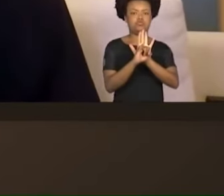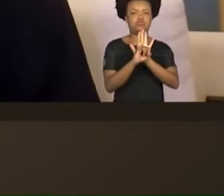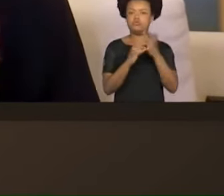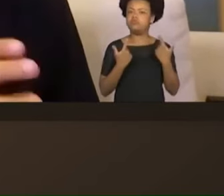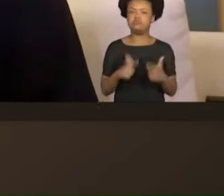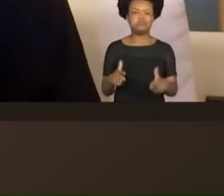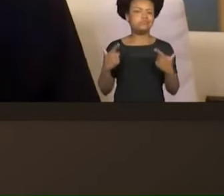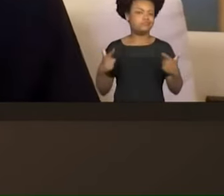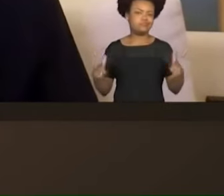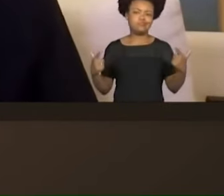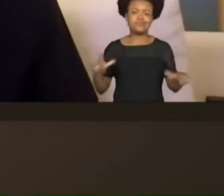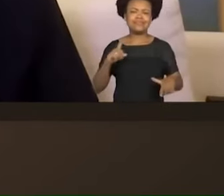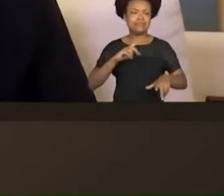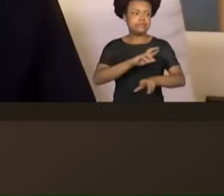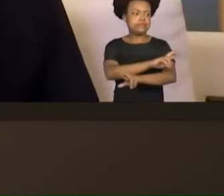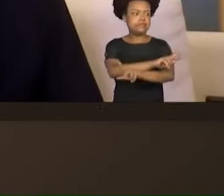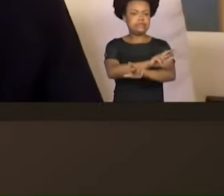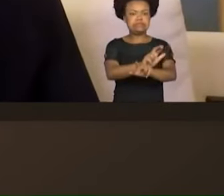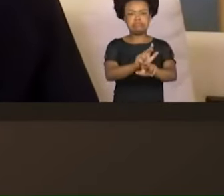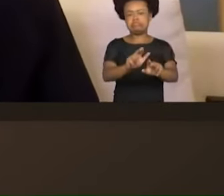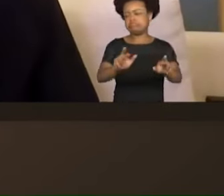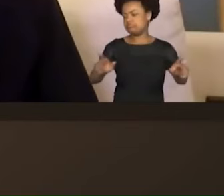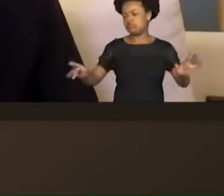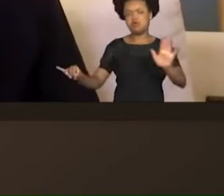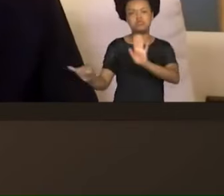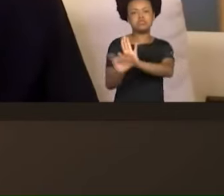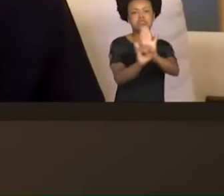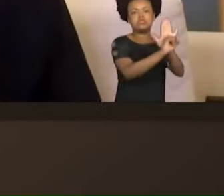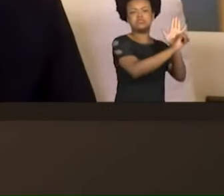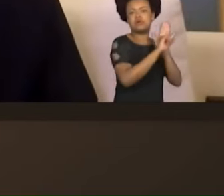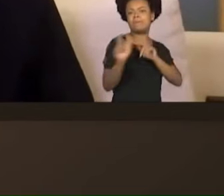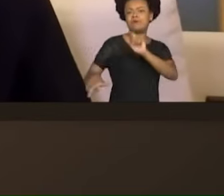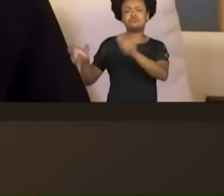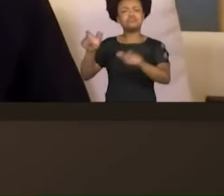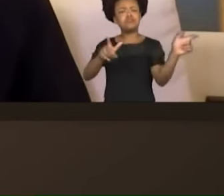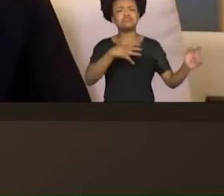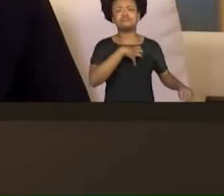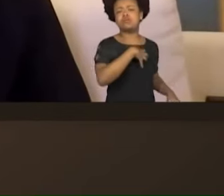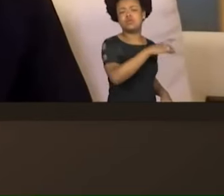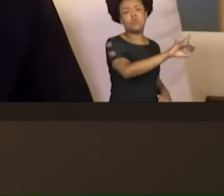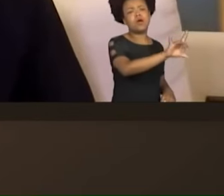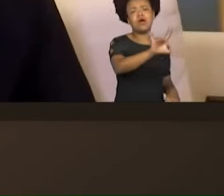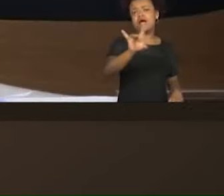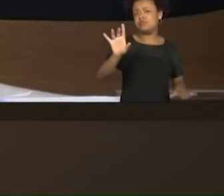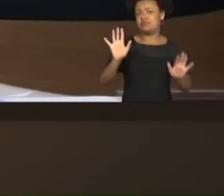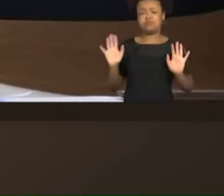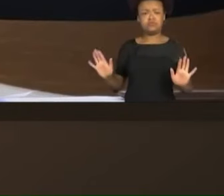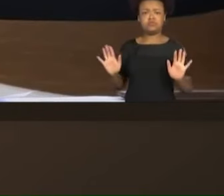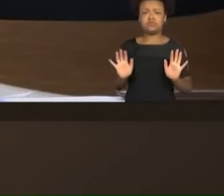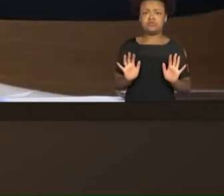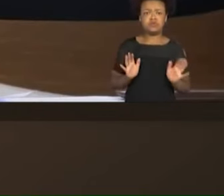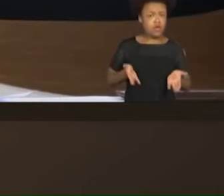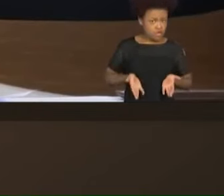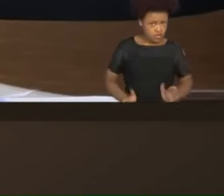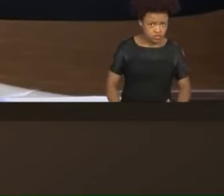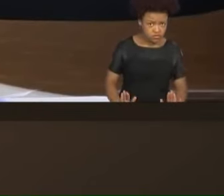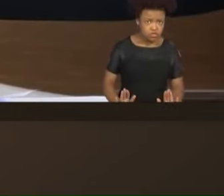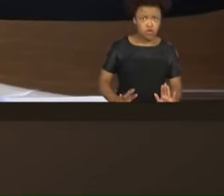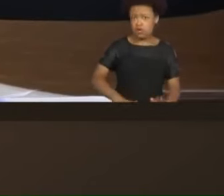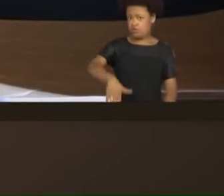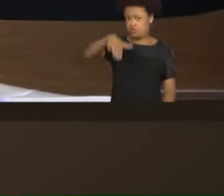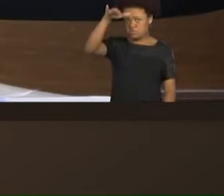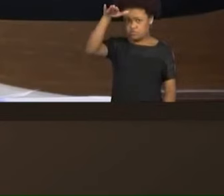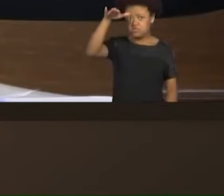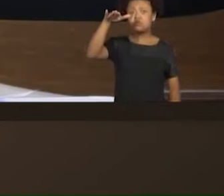existem vários tipos de pessoas que entendem a identidade como um elemento central da existência humana, e algumas delas vão